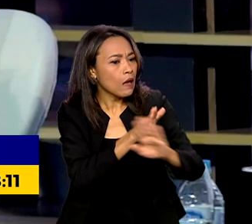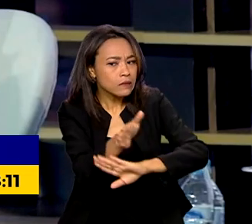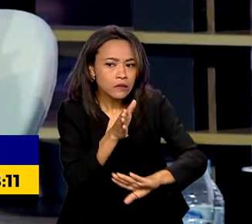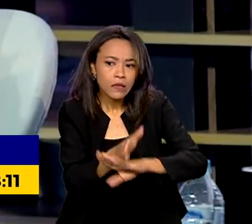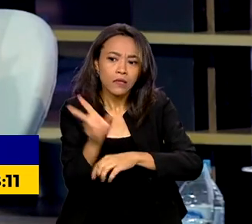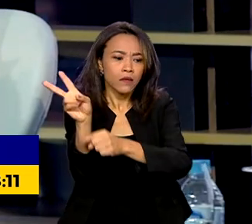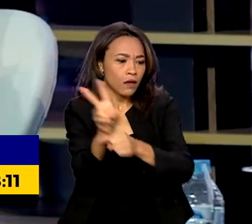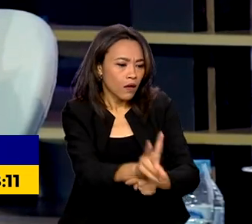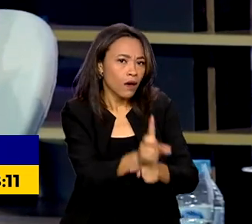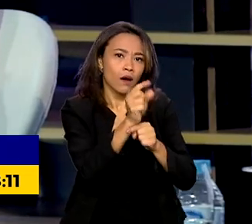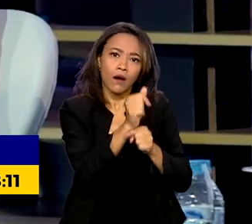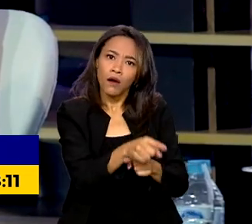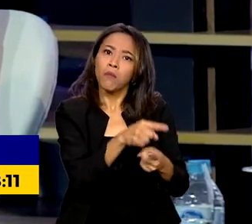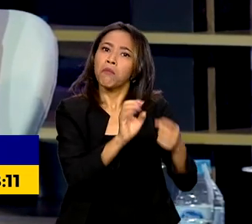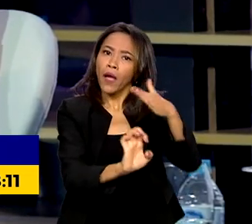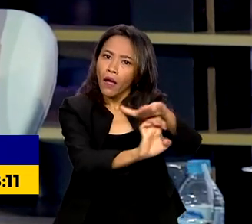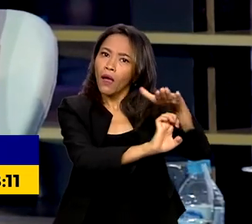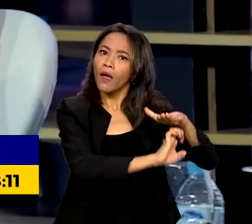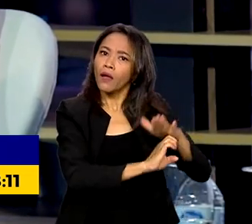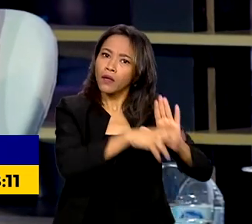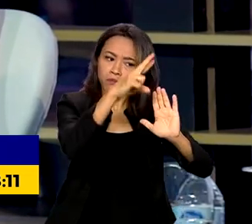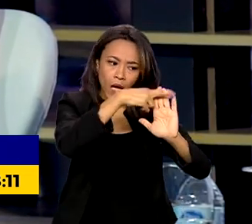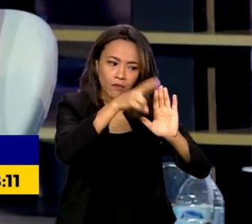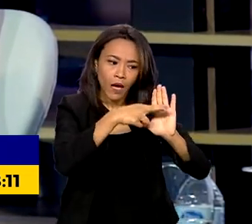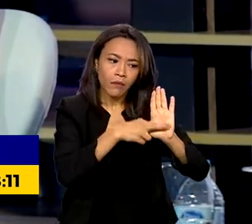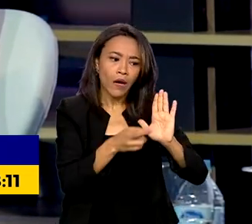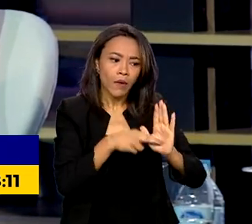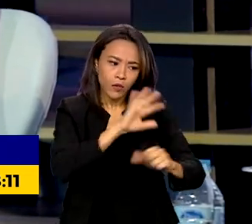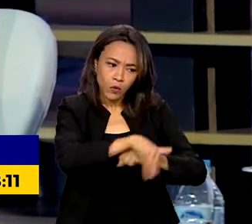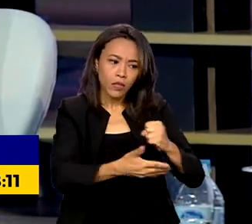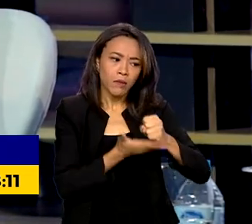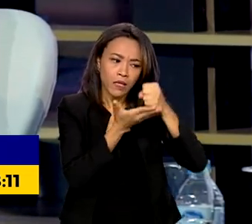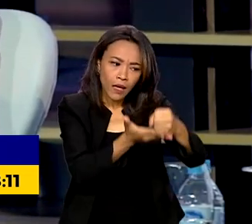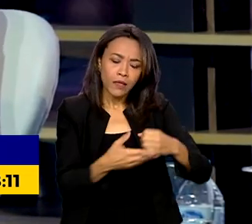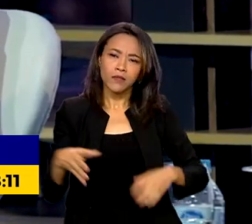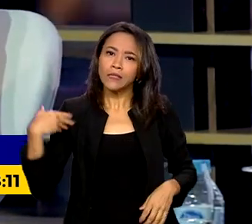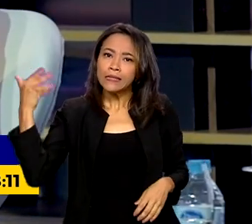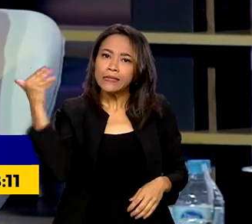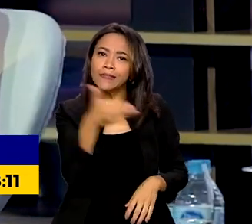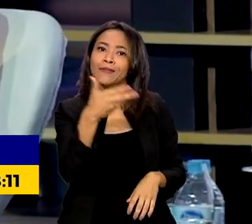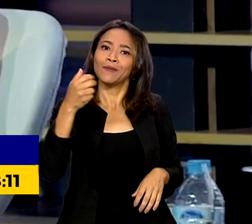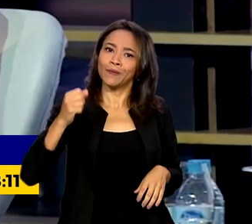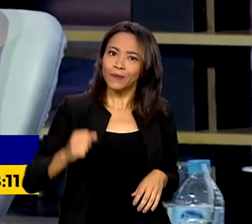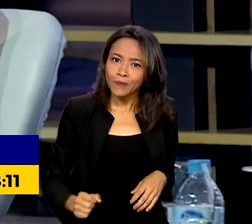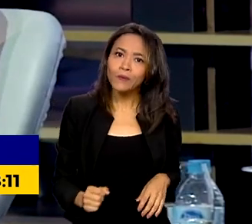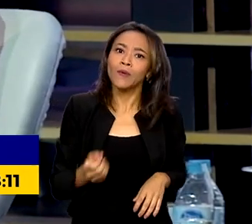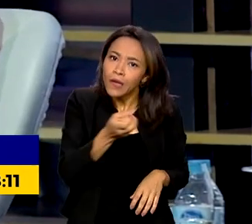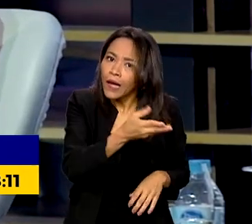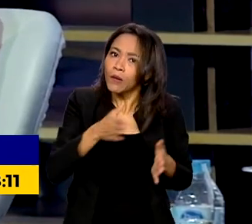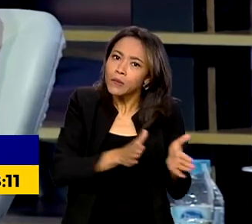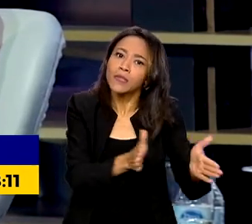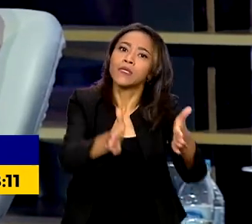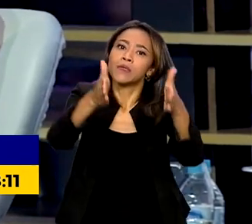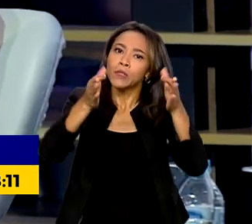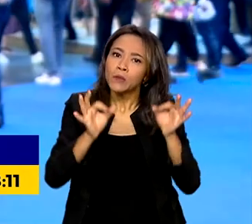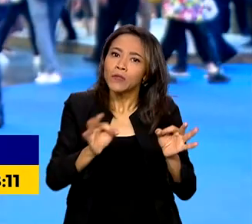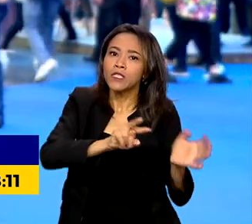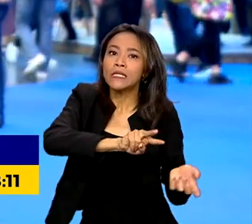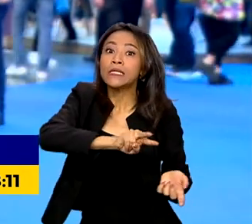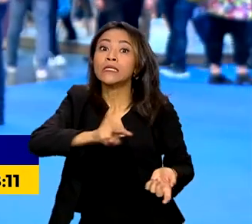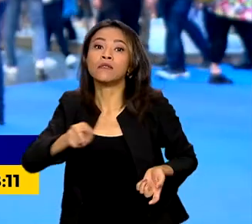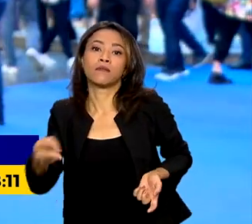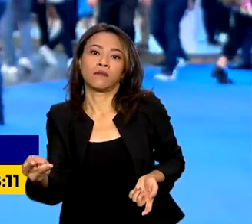crédito, estabelecendo critérios de sustentabilidade, isso é a gente caminhando na direção dessa transição.